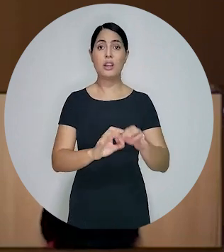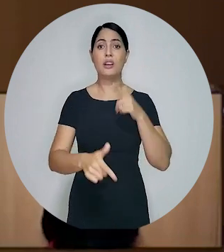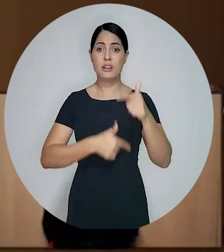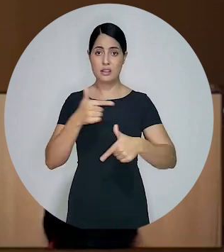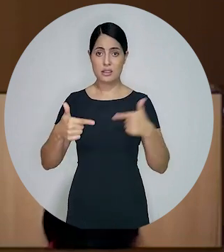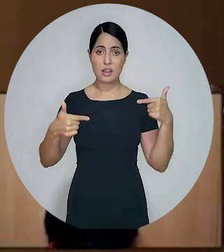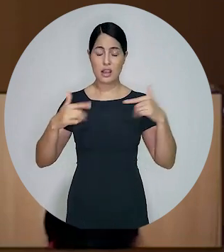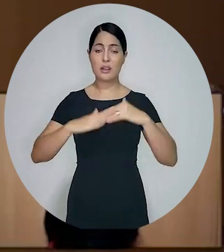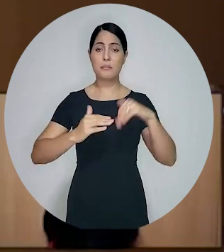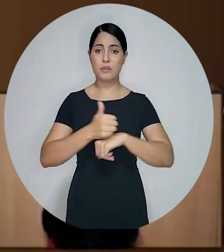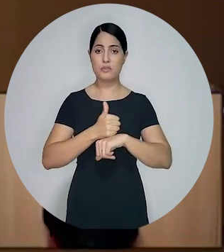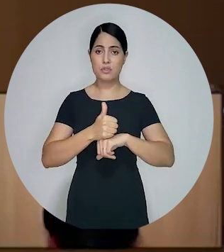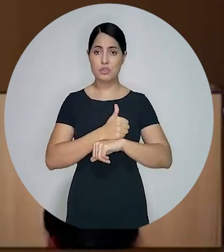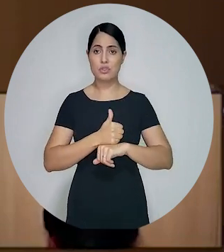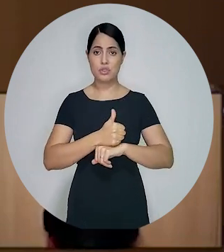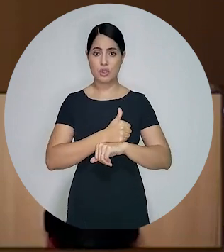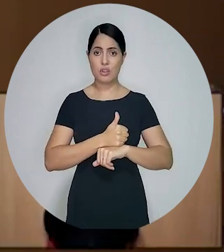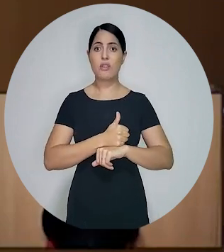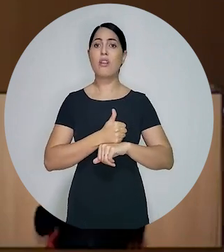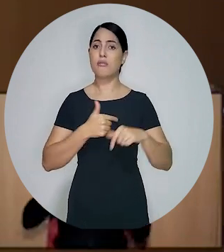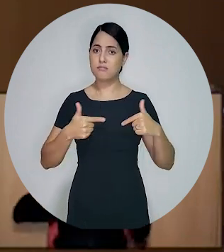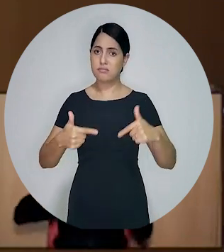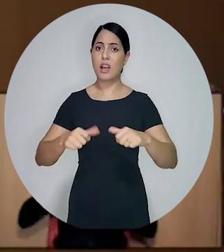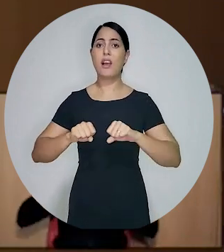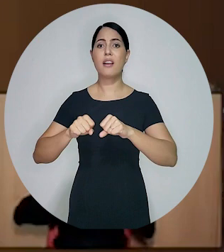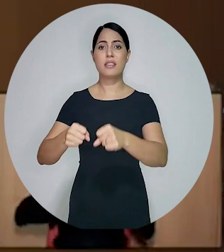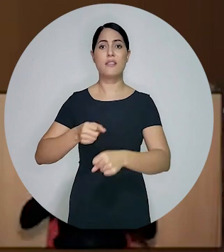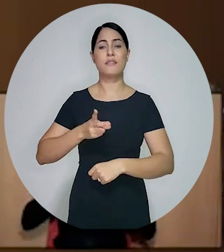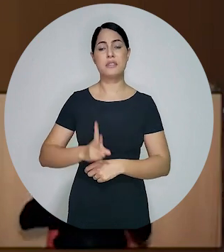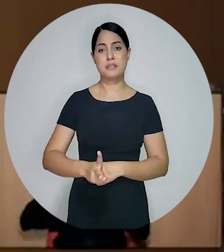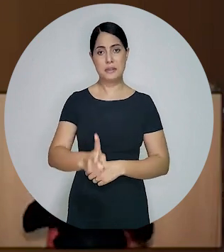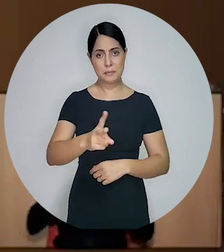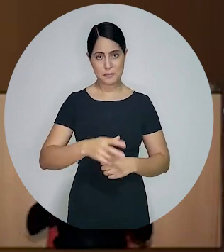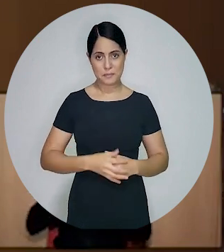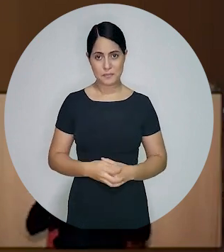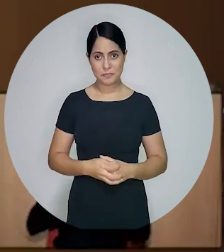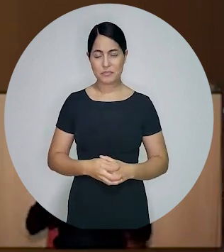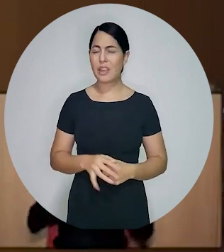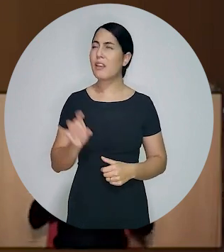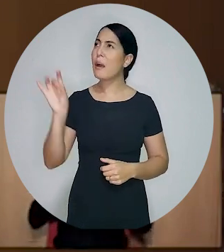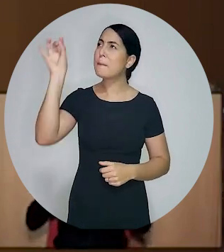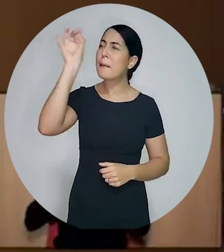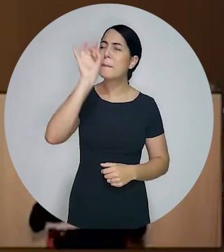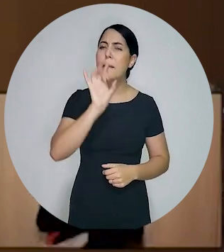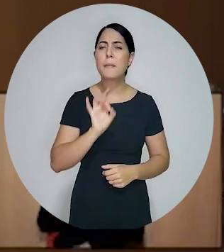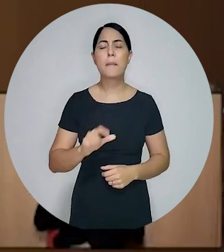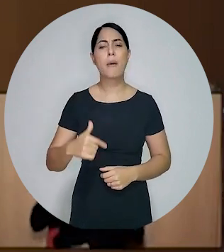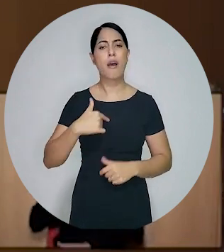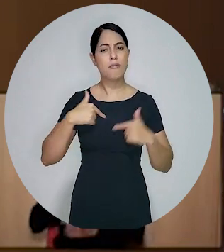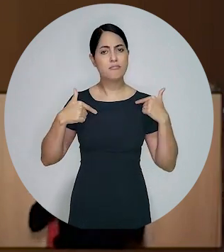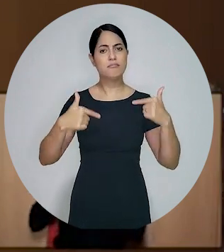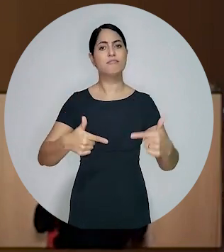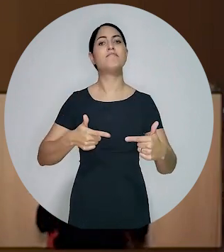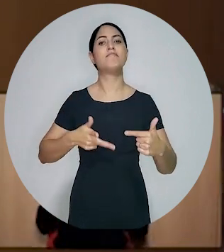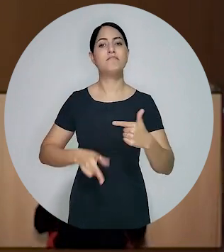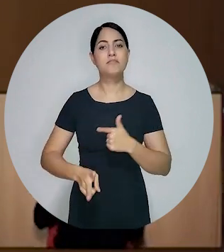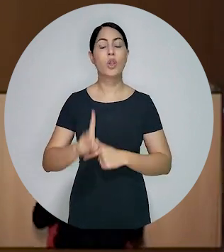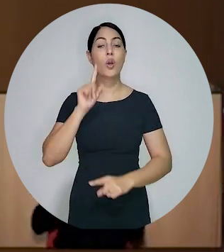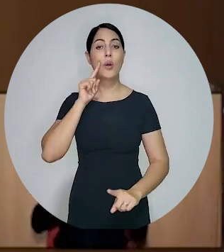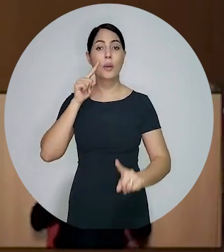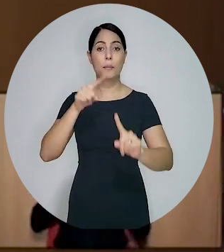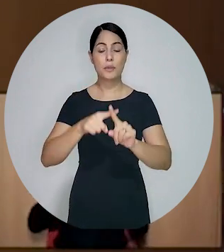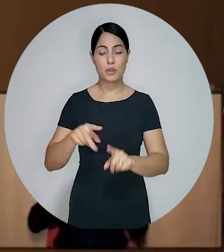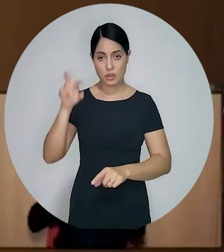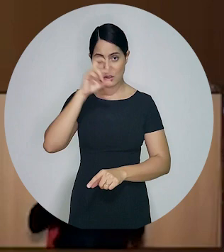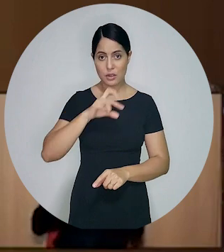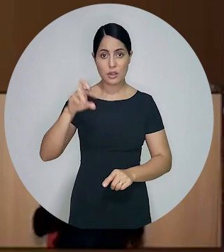profissional ficará impune. A minha caminhada pelo país em cada seccional e em cada subseção será